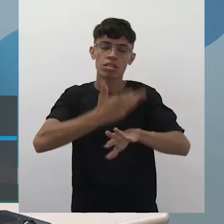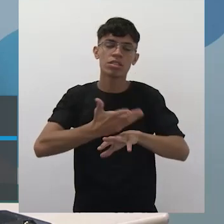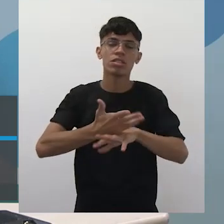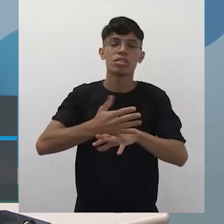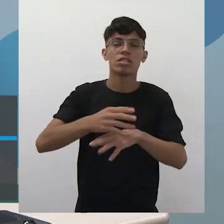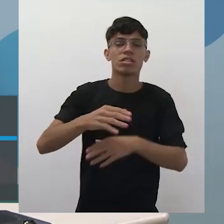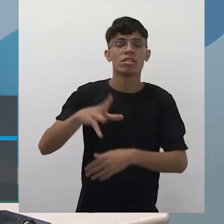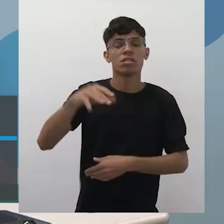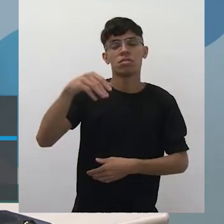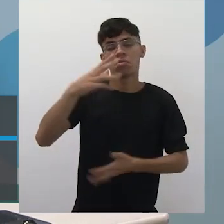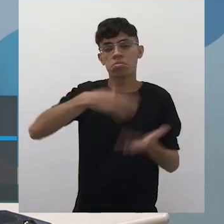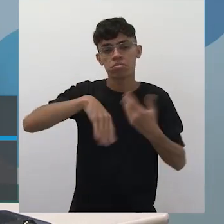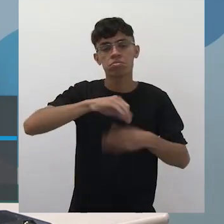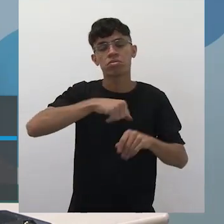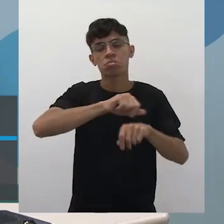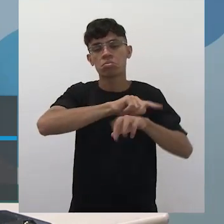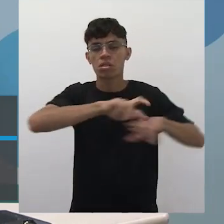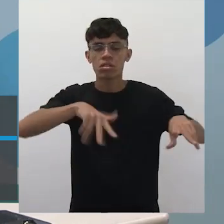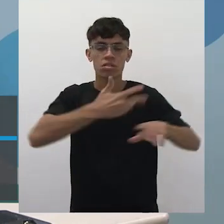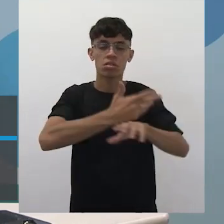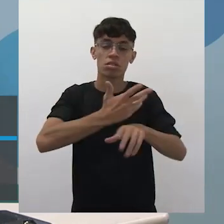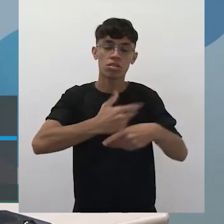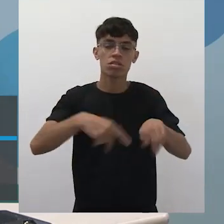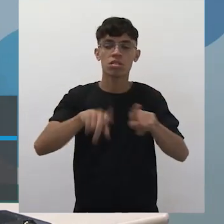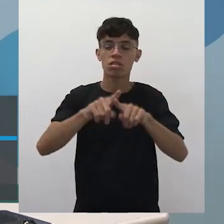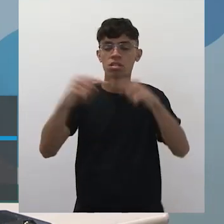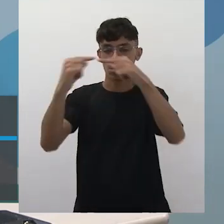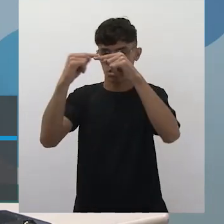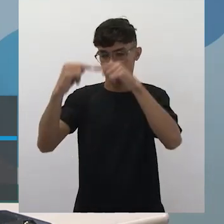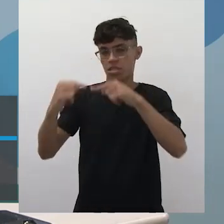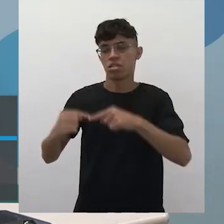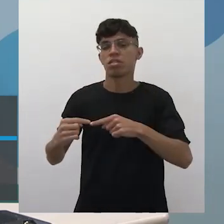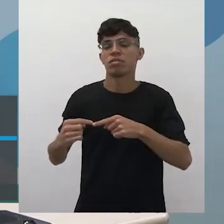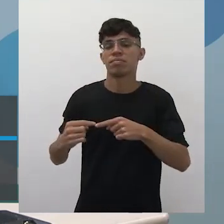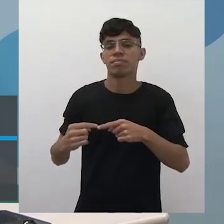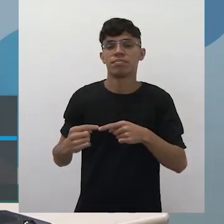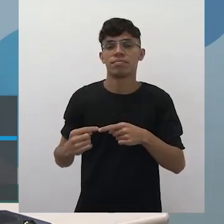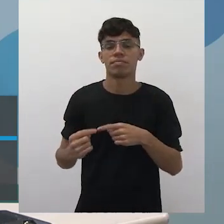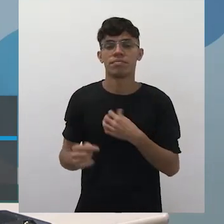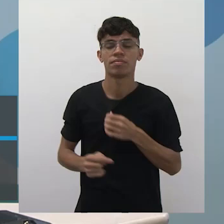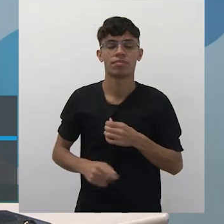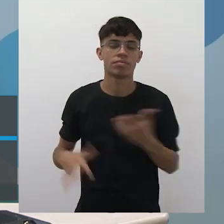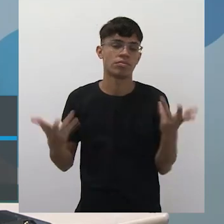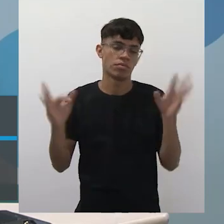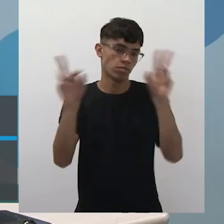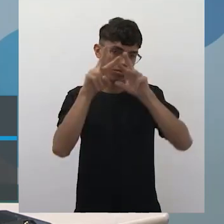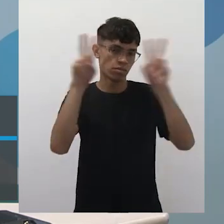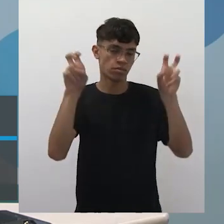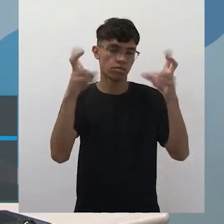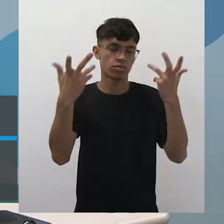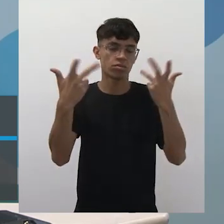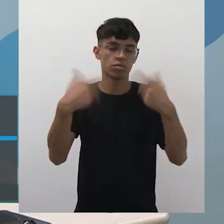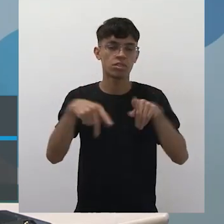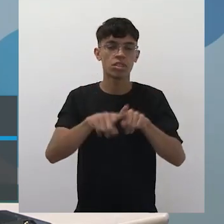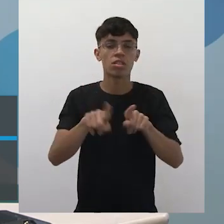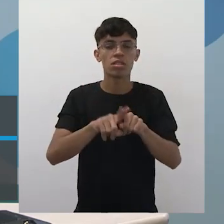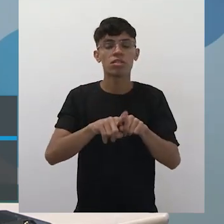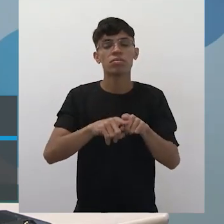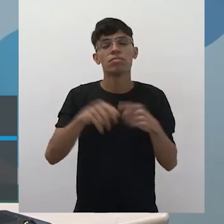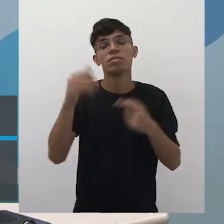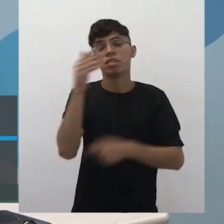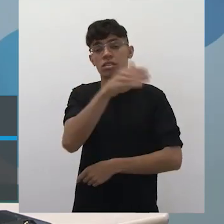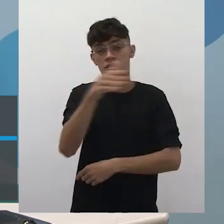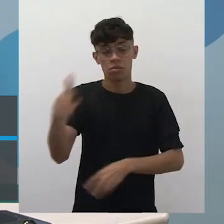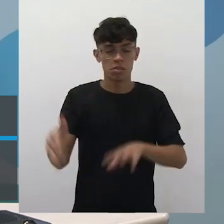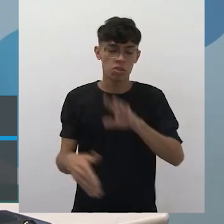da multidisciplinaridade, enfim, outras questões relacionadas à temática. Também as contribuições dos